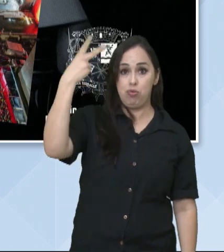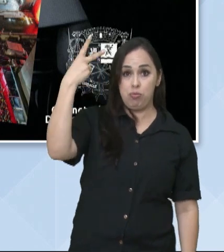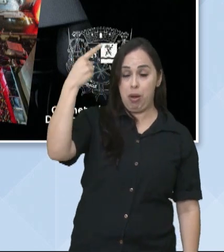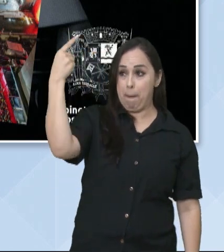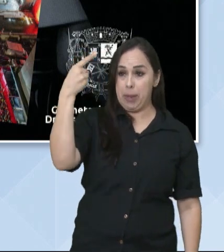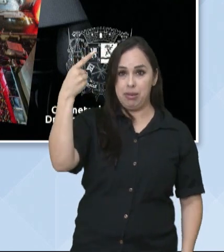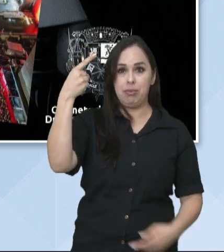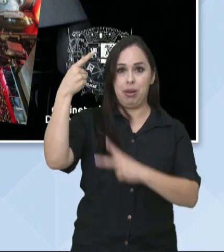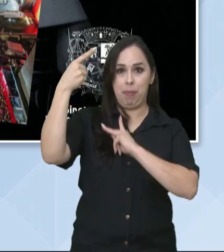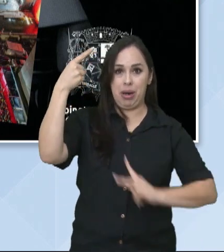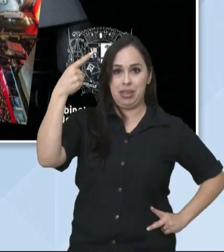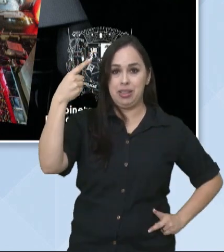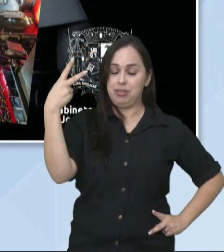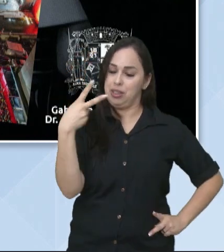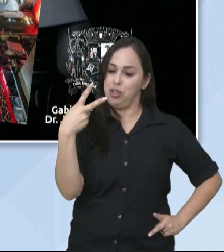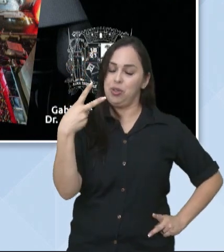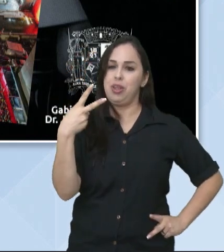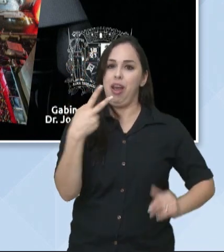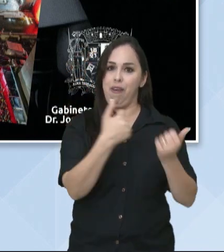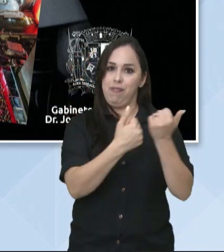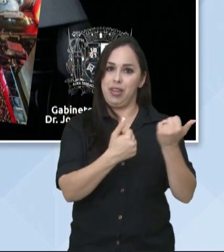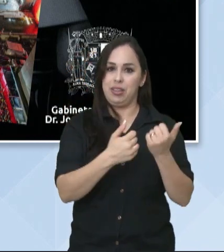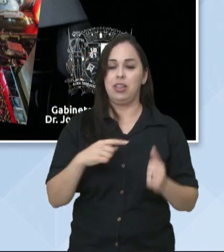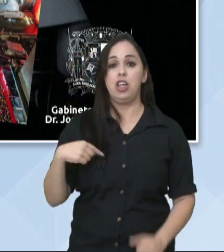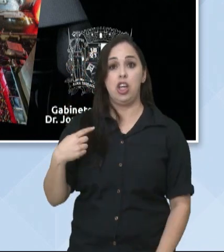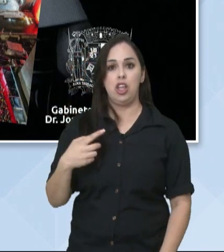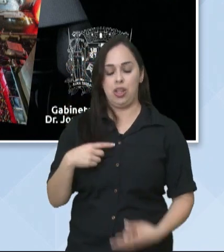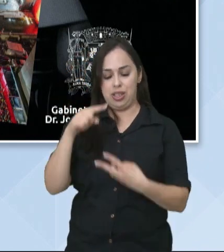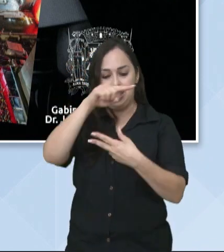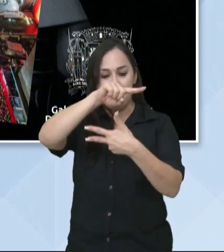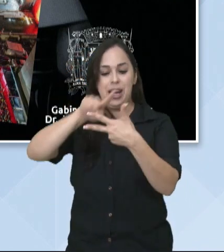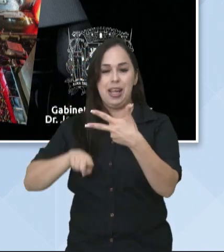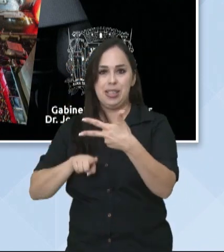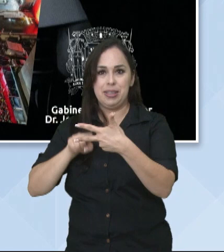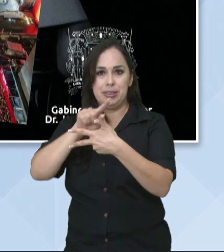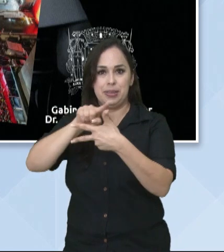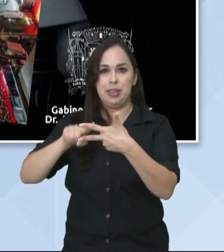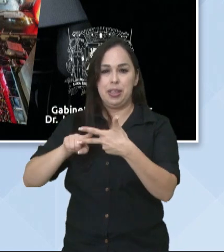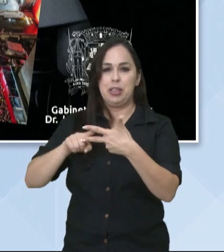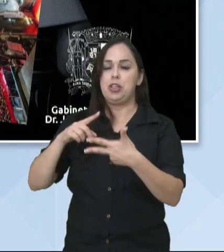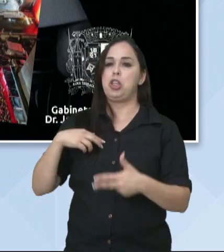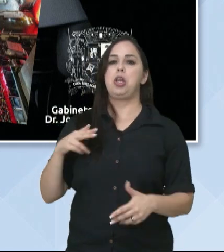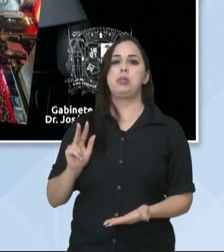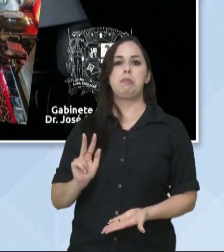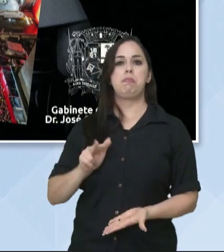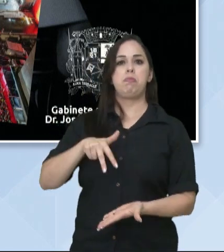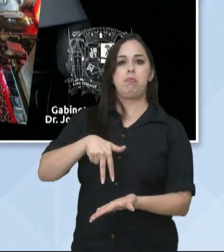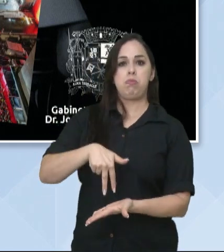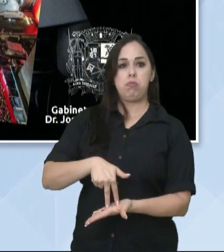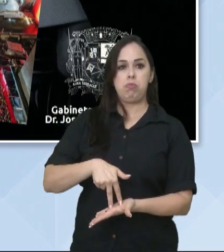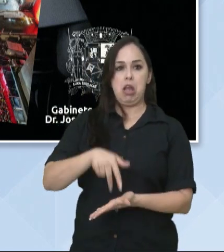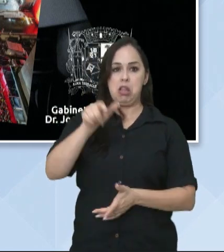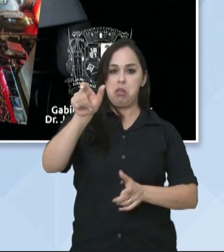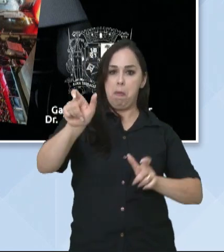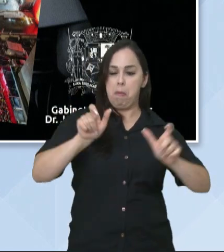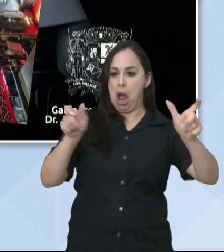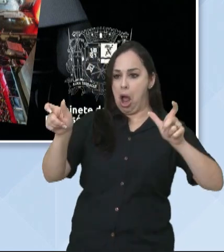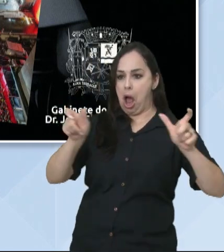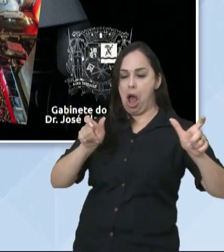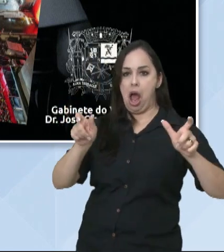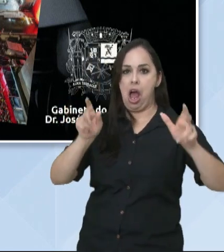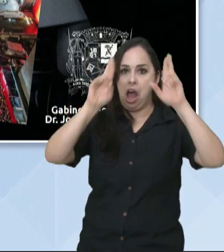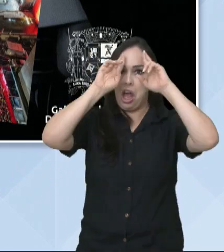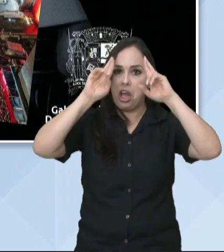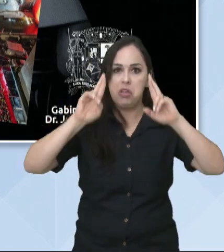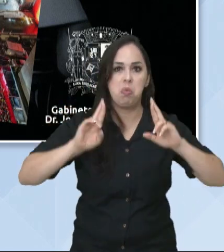a Amélia, que não tivemos medo, que enfrentamos todos os maltratos, Todas as faltas de